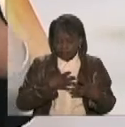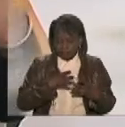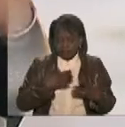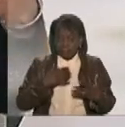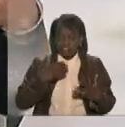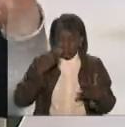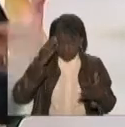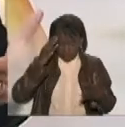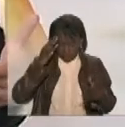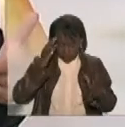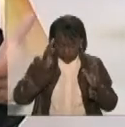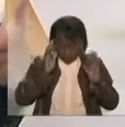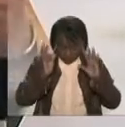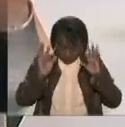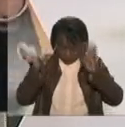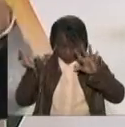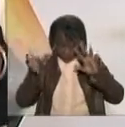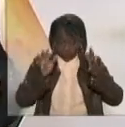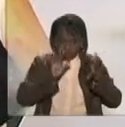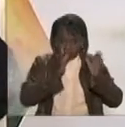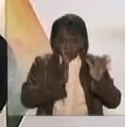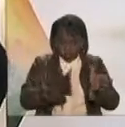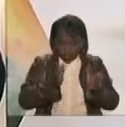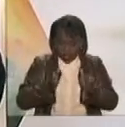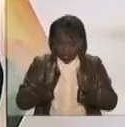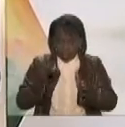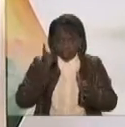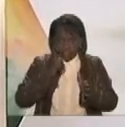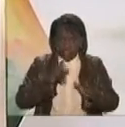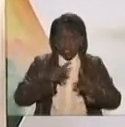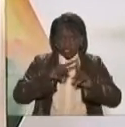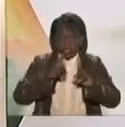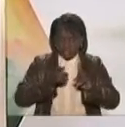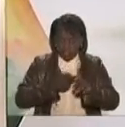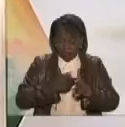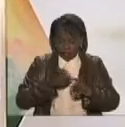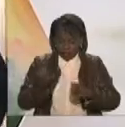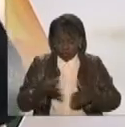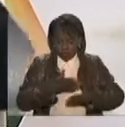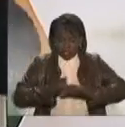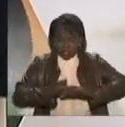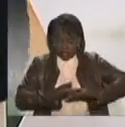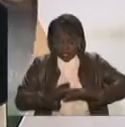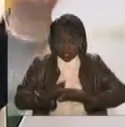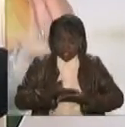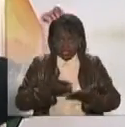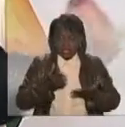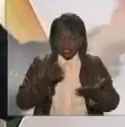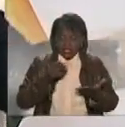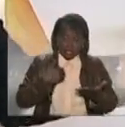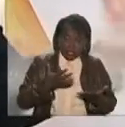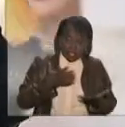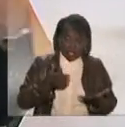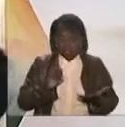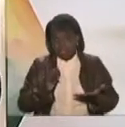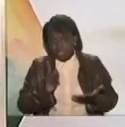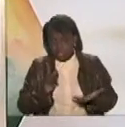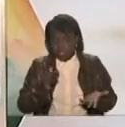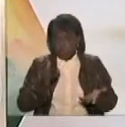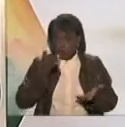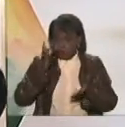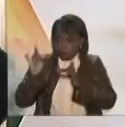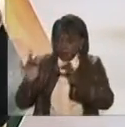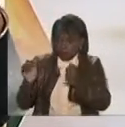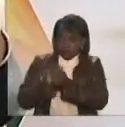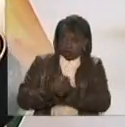consigo ressignificar também essa gravidez, esse novo serzinho, essa nova relação, se eu quero ou não ficar com